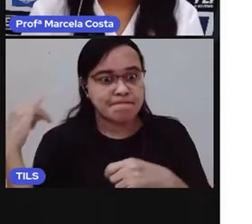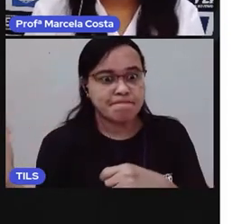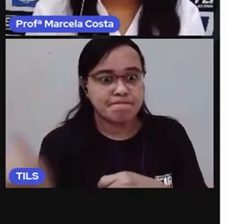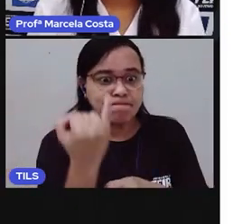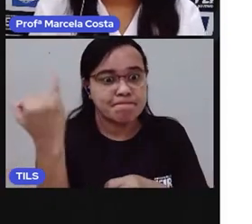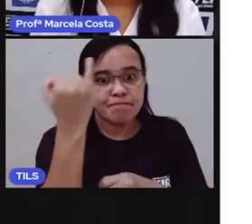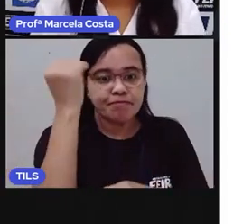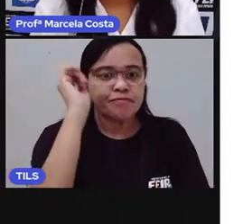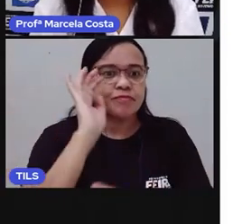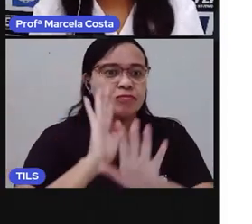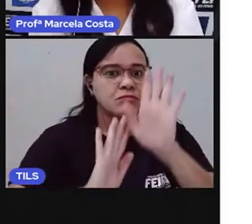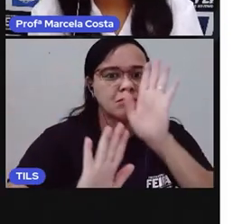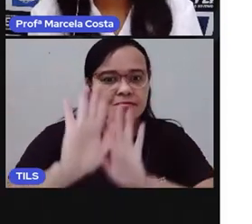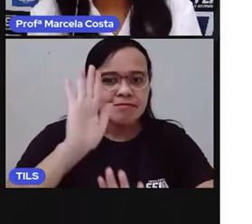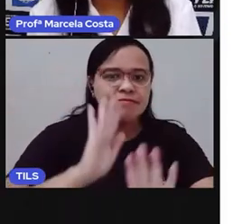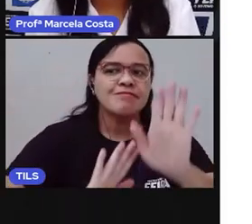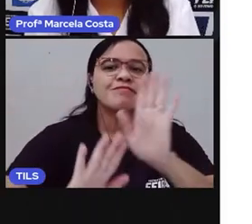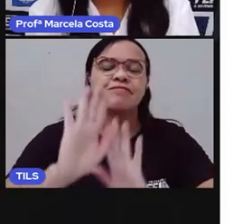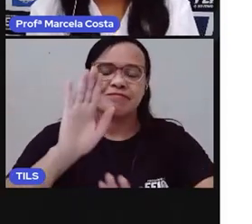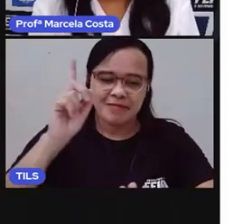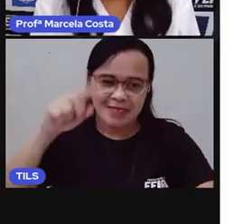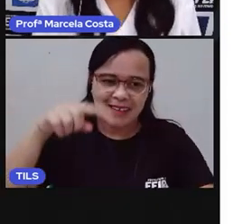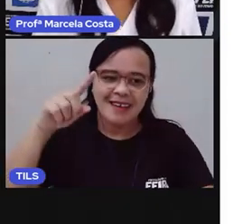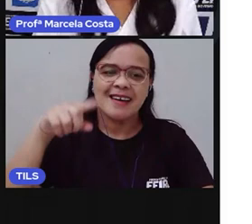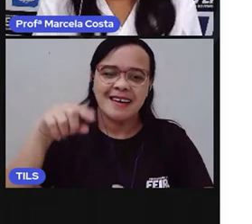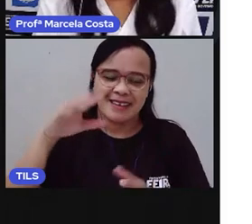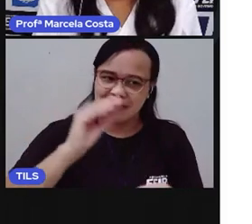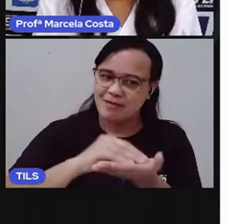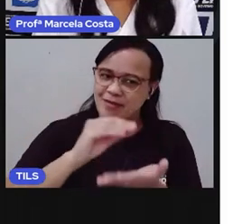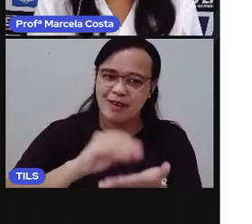na sua boca, para você não sentir falta.